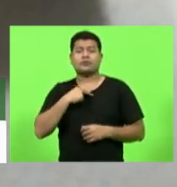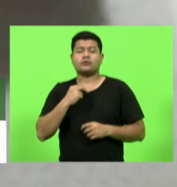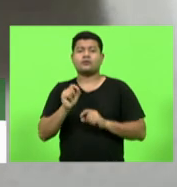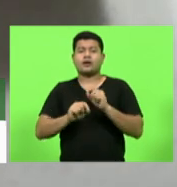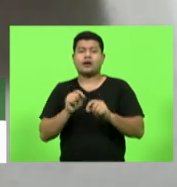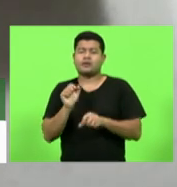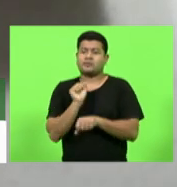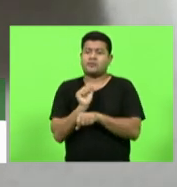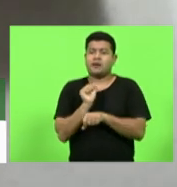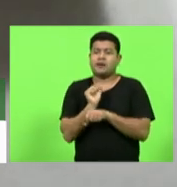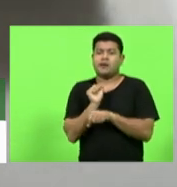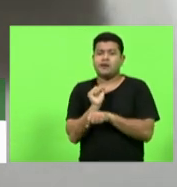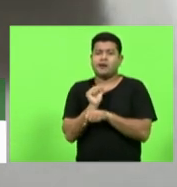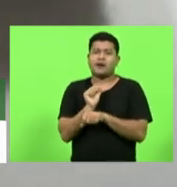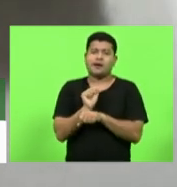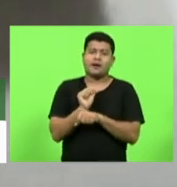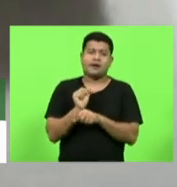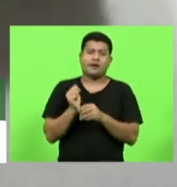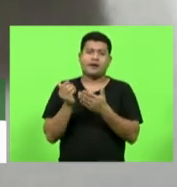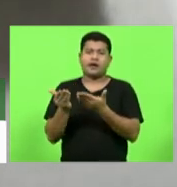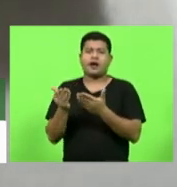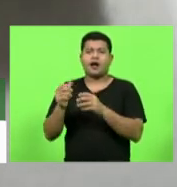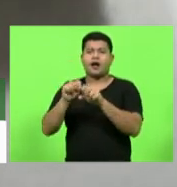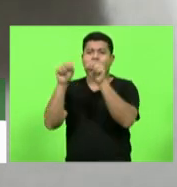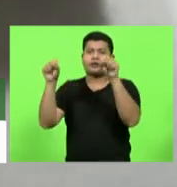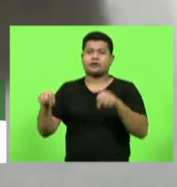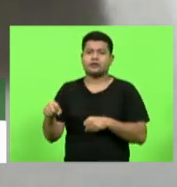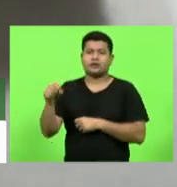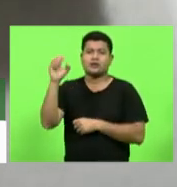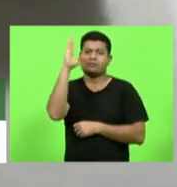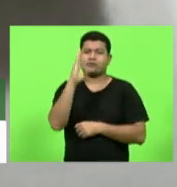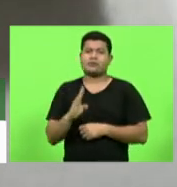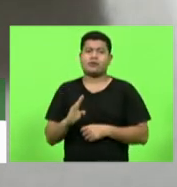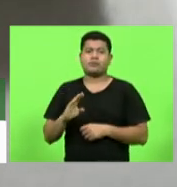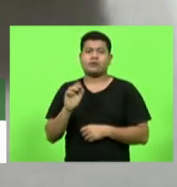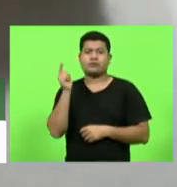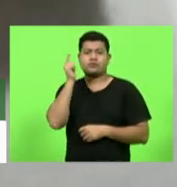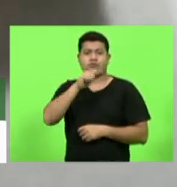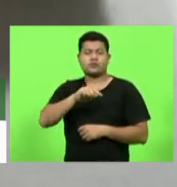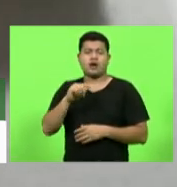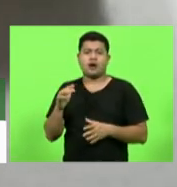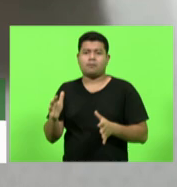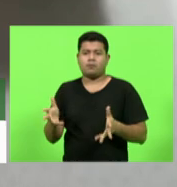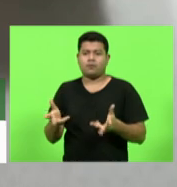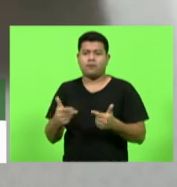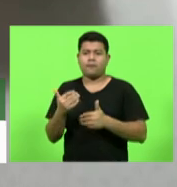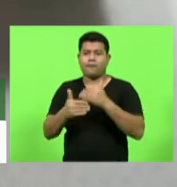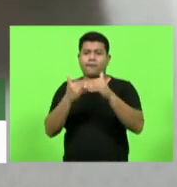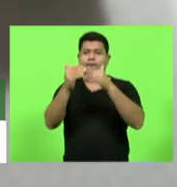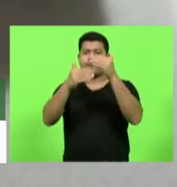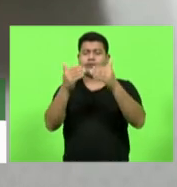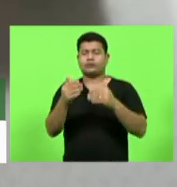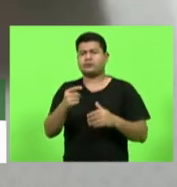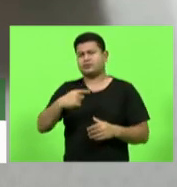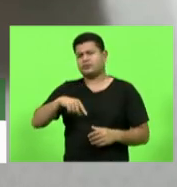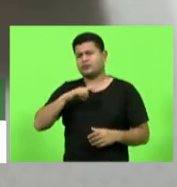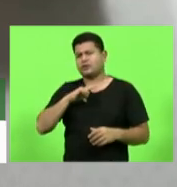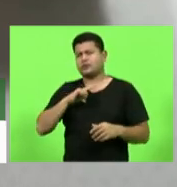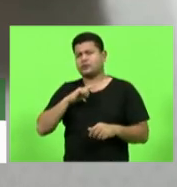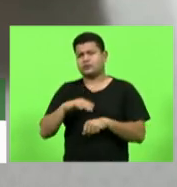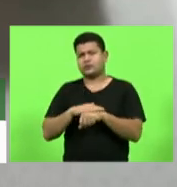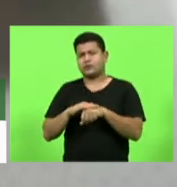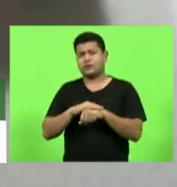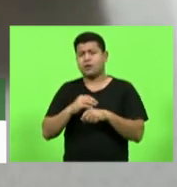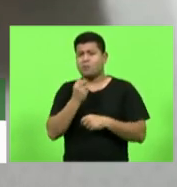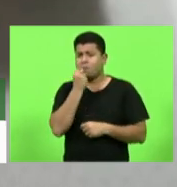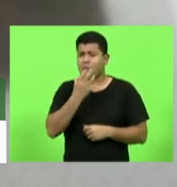um sistema nacional para melhorar o nosso processo colaborativo no Estado, né? Nós já temos um diálogo ótimo aqui e penso